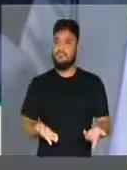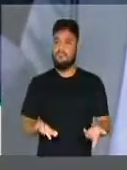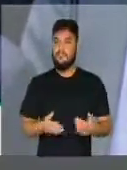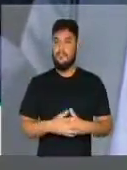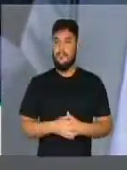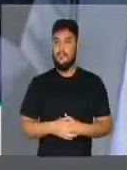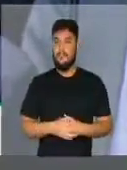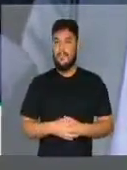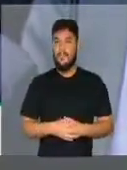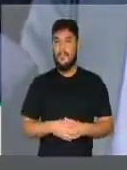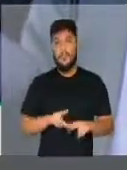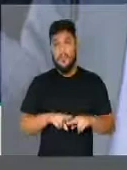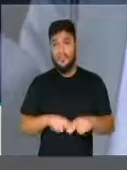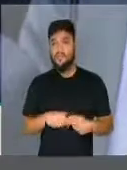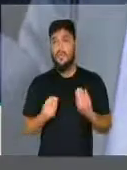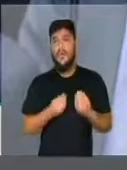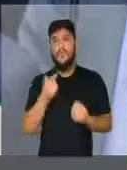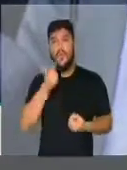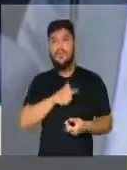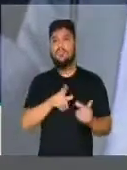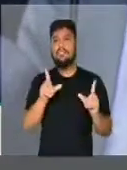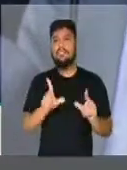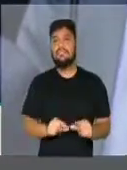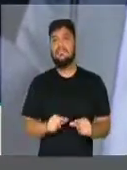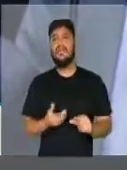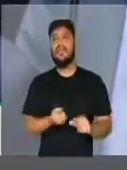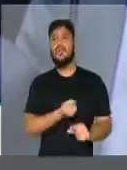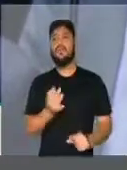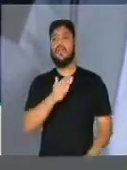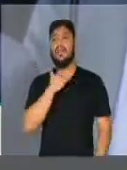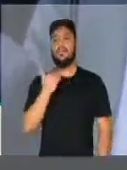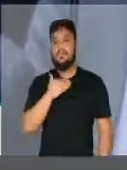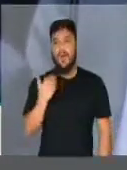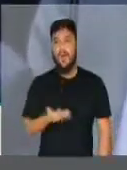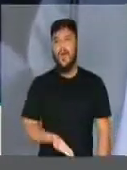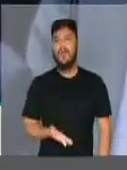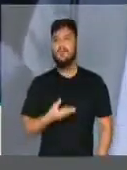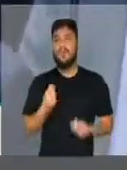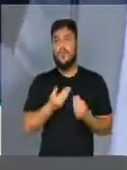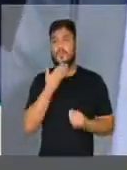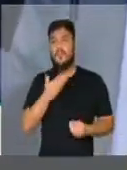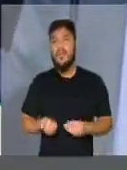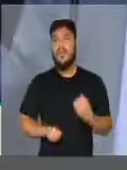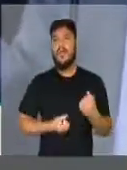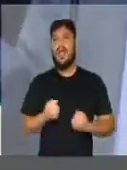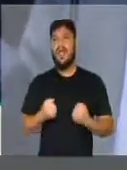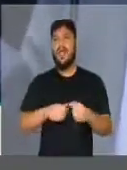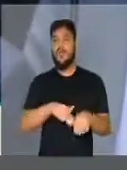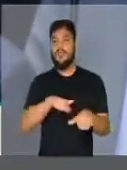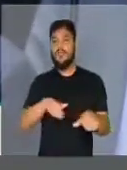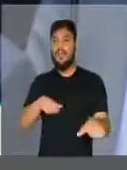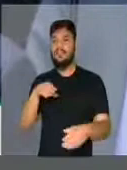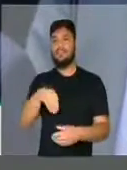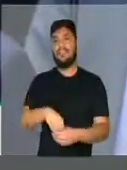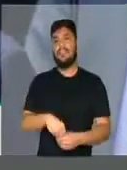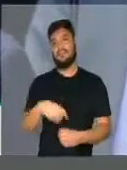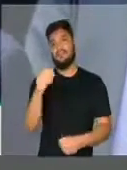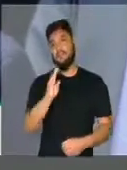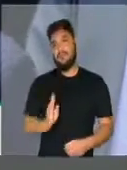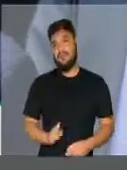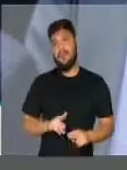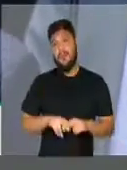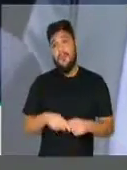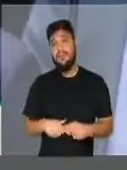E como atingir essa redução, como reduzir o número de mortes e lesões, como melhorar o trânsito desse país. Esse esforço está